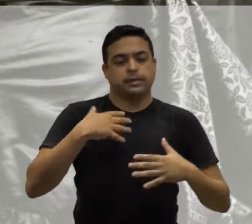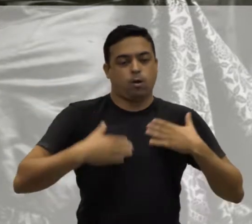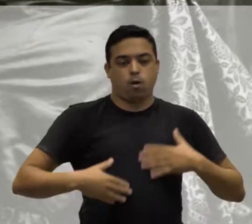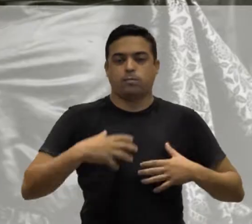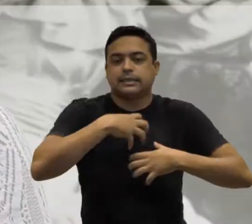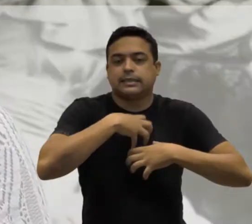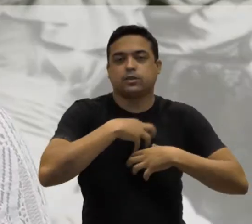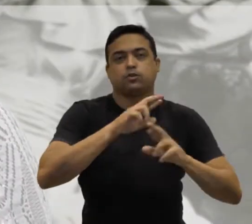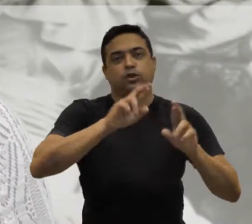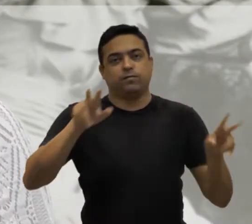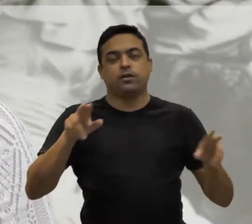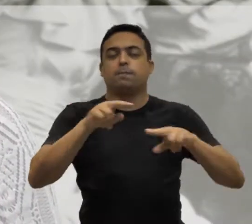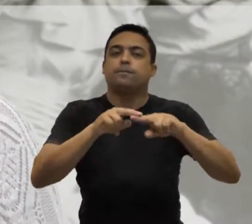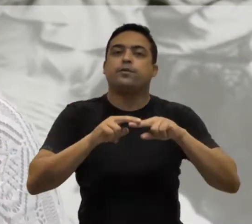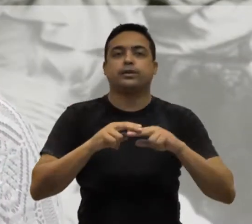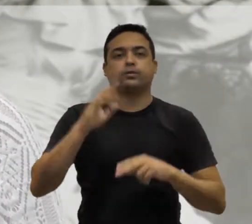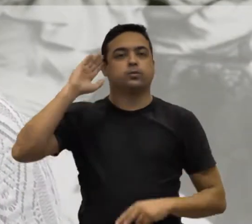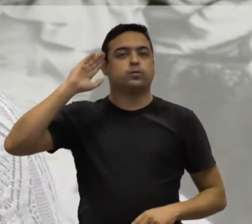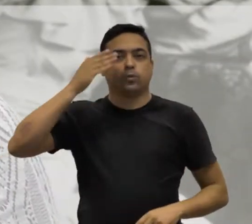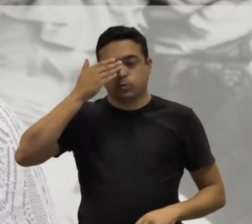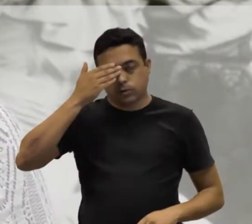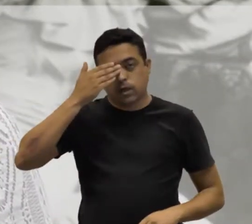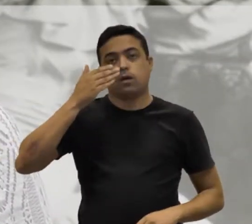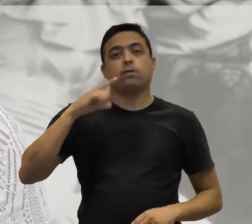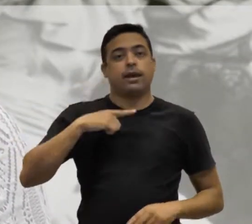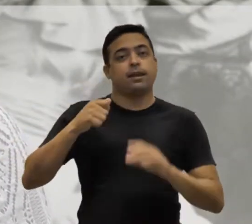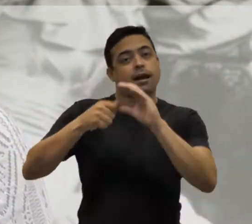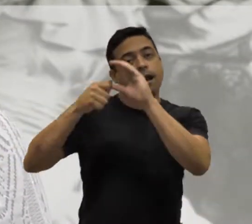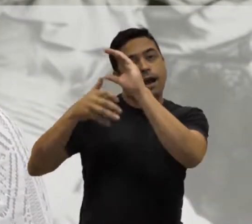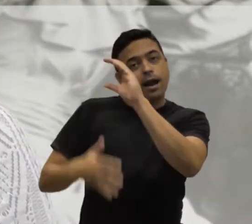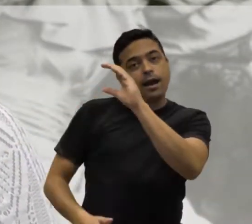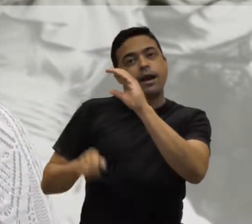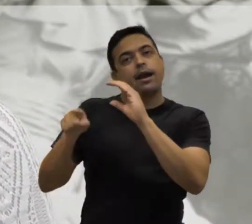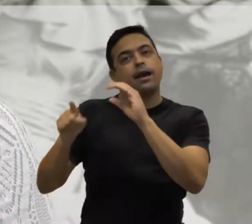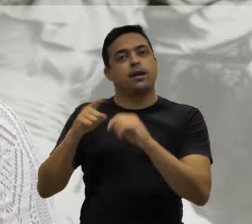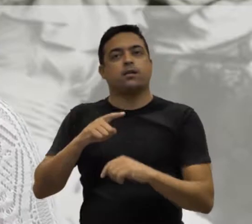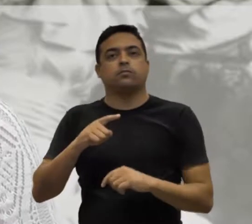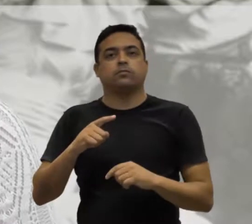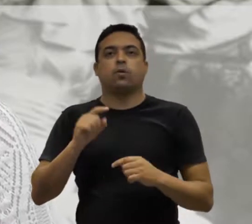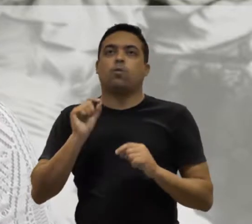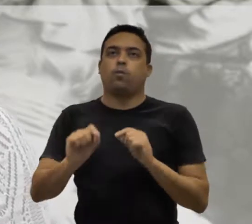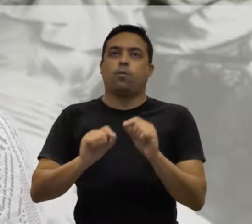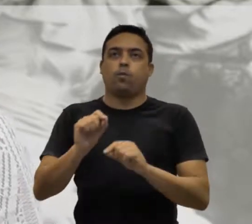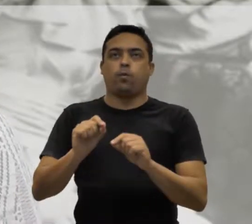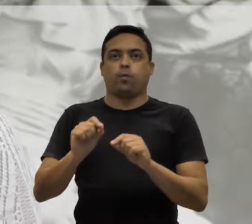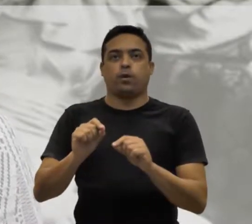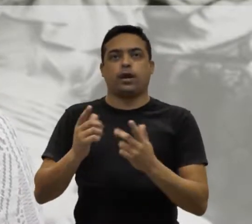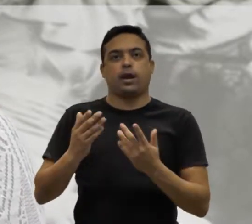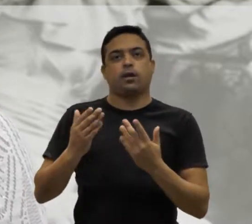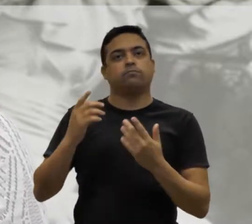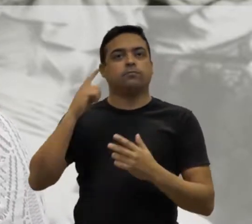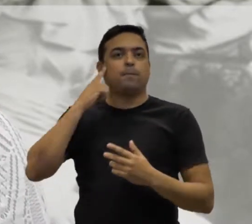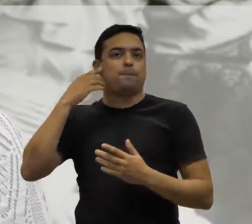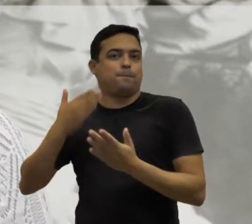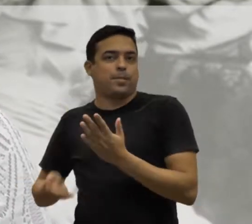outros sentidos. O indivíduo surdo-cego caracteriza-se pelo fato de não poder compensar a perda